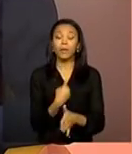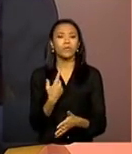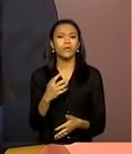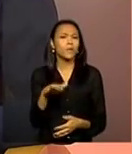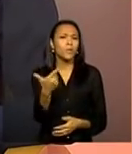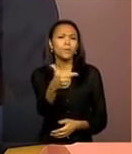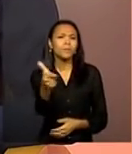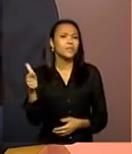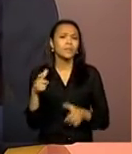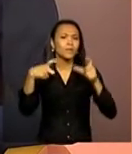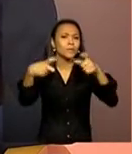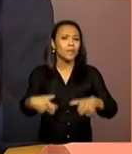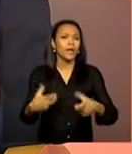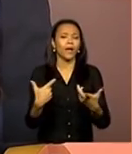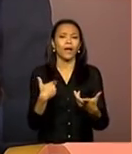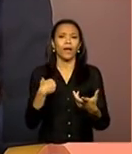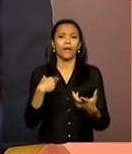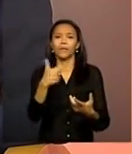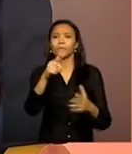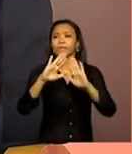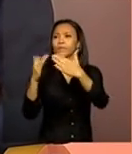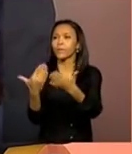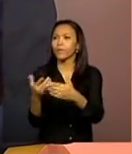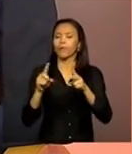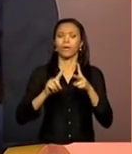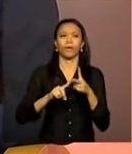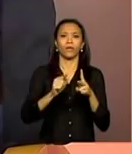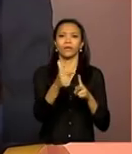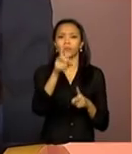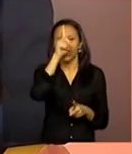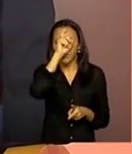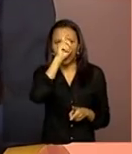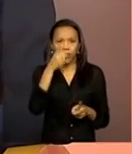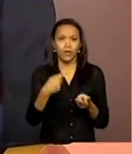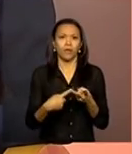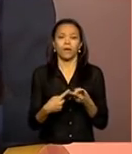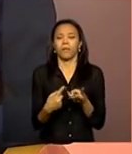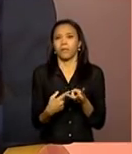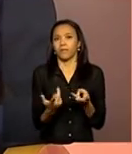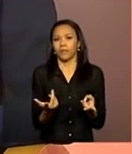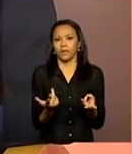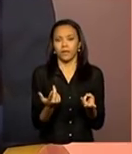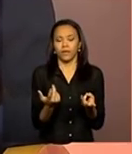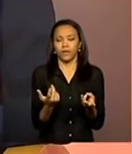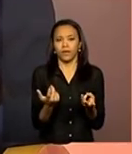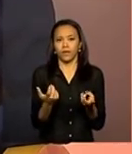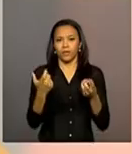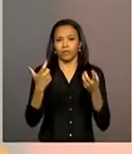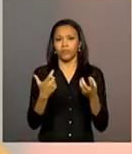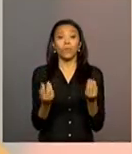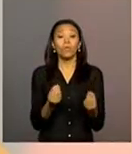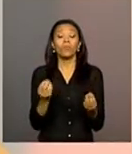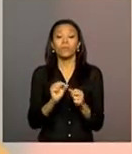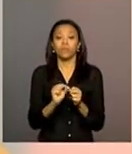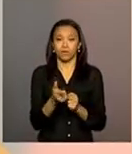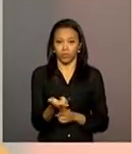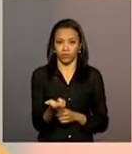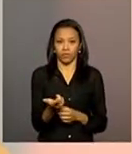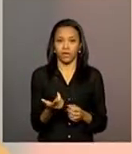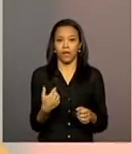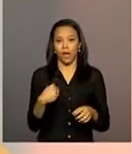físicos é um lugar que não tem uma escola um posto de saúde que é no meio mais ou menos assim é necessário